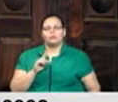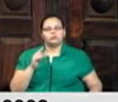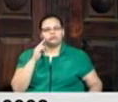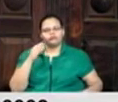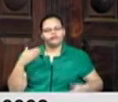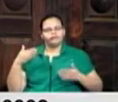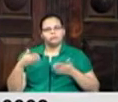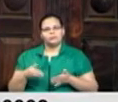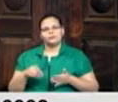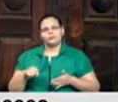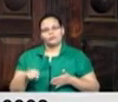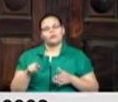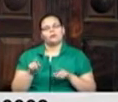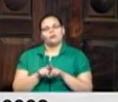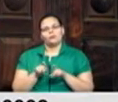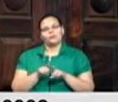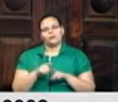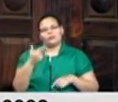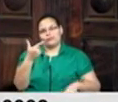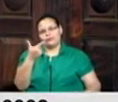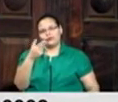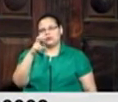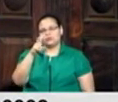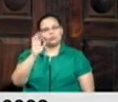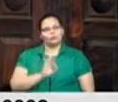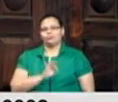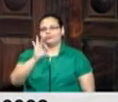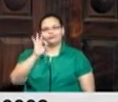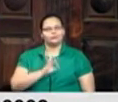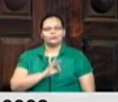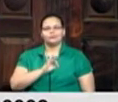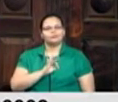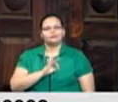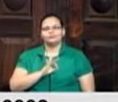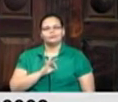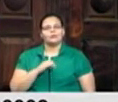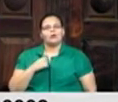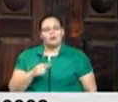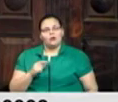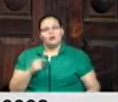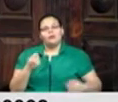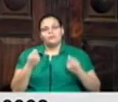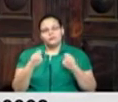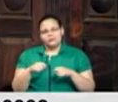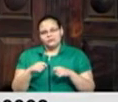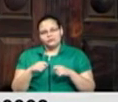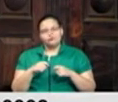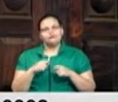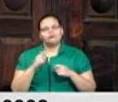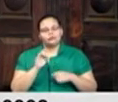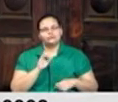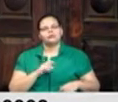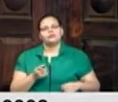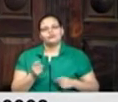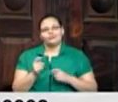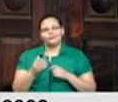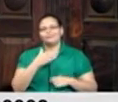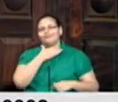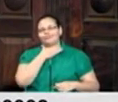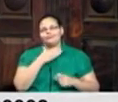atingiu também os 25%. A capacidade de